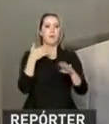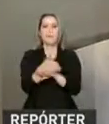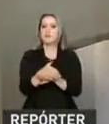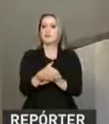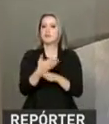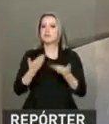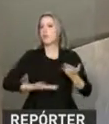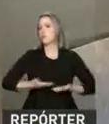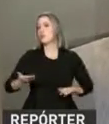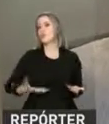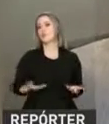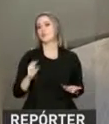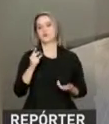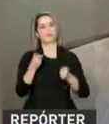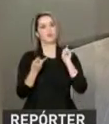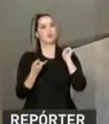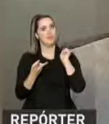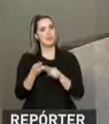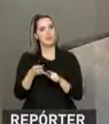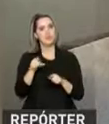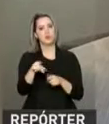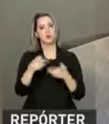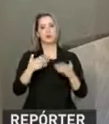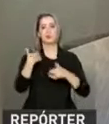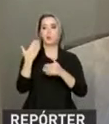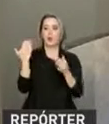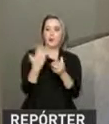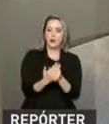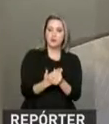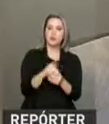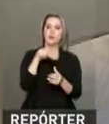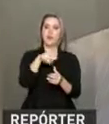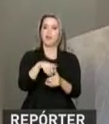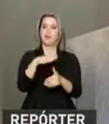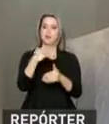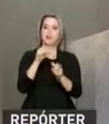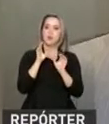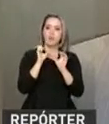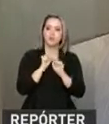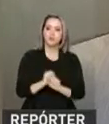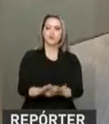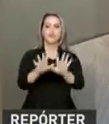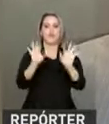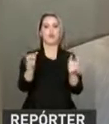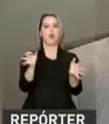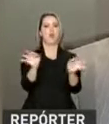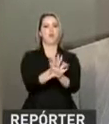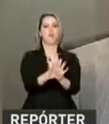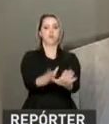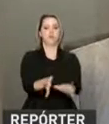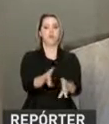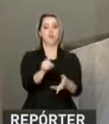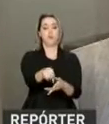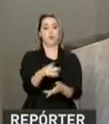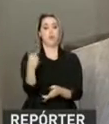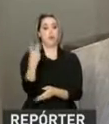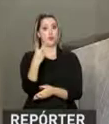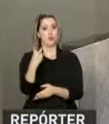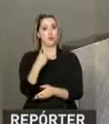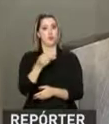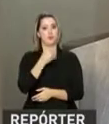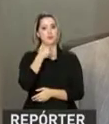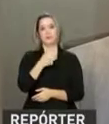serviço. Segundo, para que o serviço, o processo que ele dá entrada no INSS seja despachado e resolvido. Esses são os dois